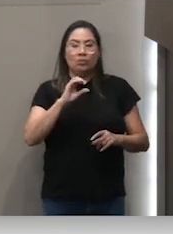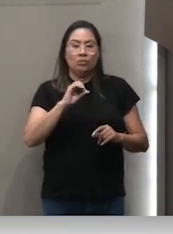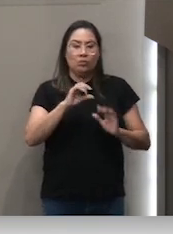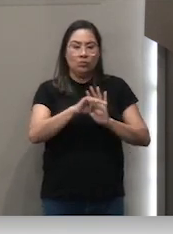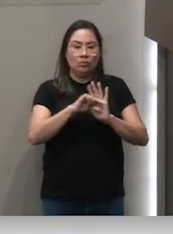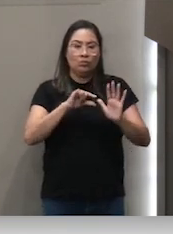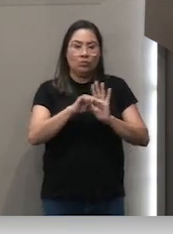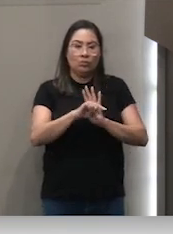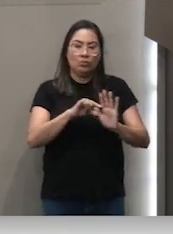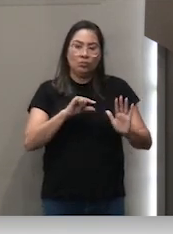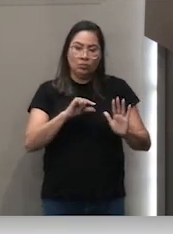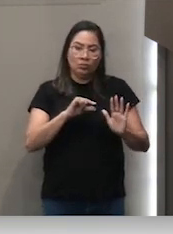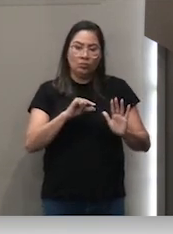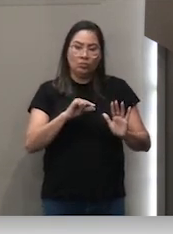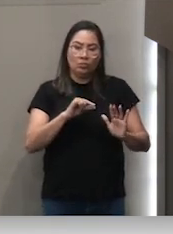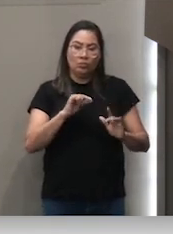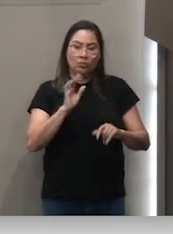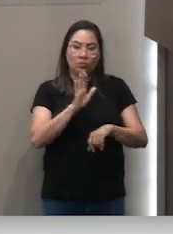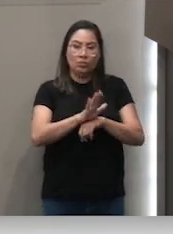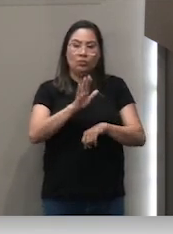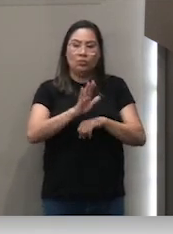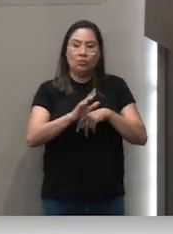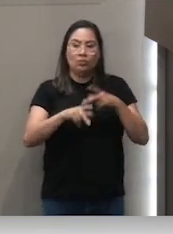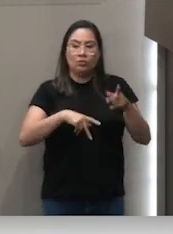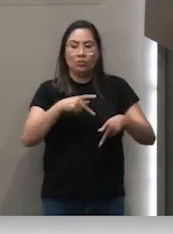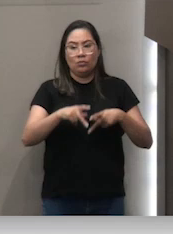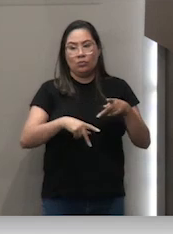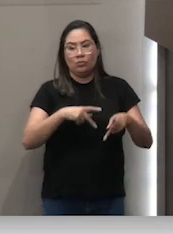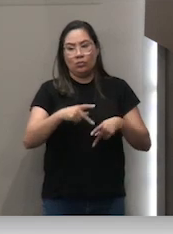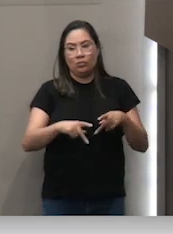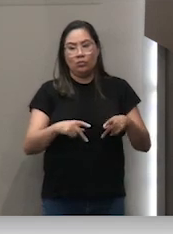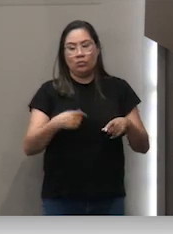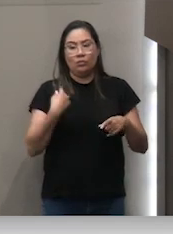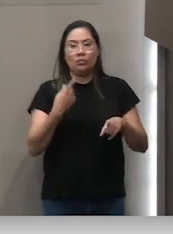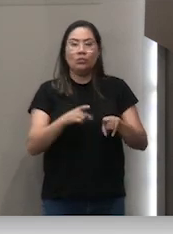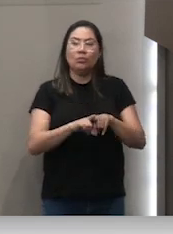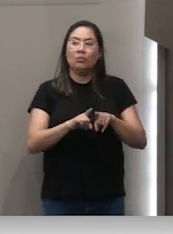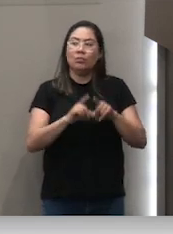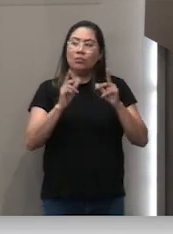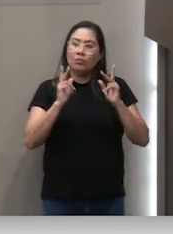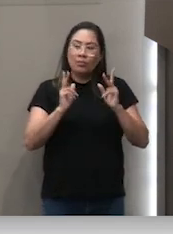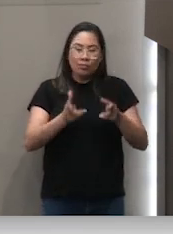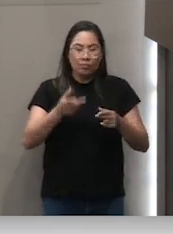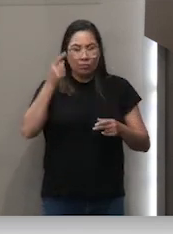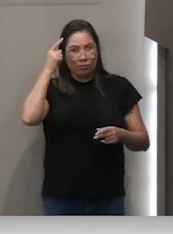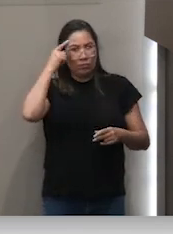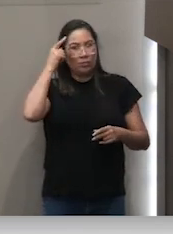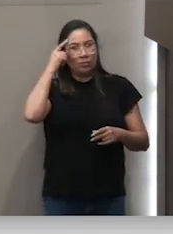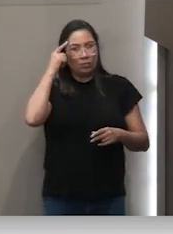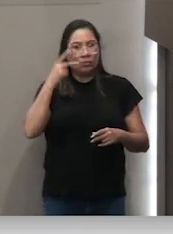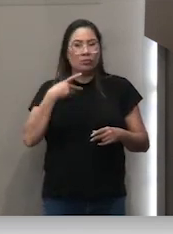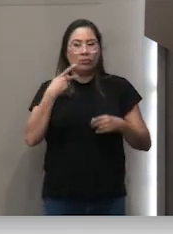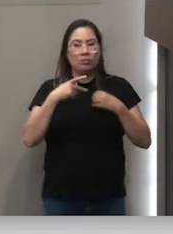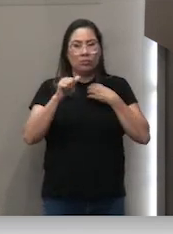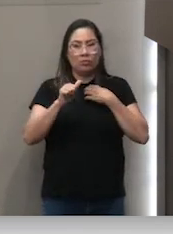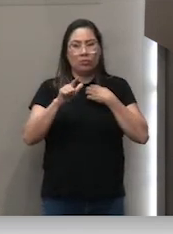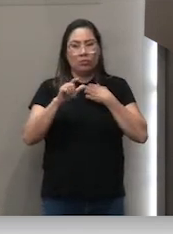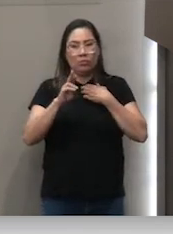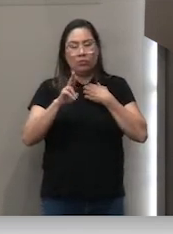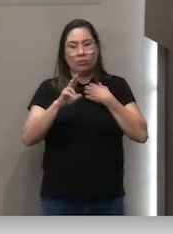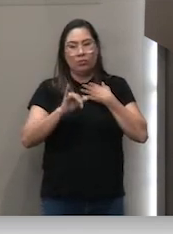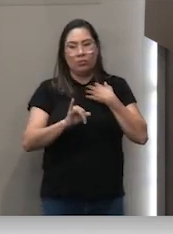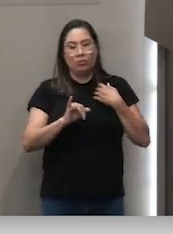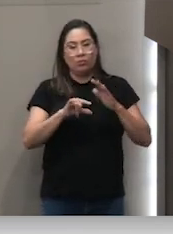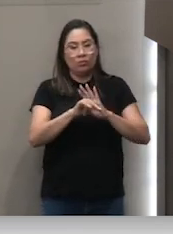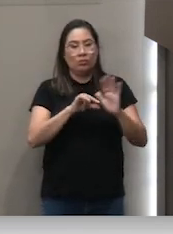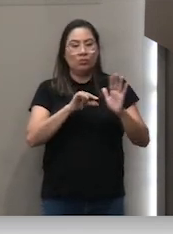emendas impositivas para beneficiar a população. Apesar da gente também pensar da mesma forma que o vereador Alberi Grande, eu penso que as emendas impositivas